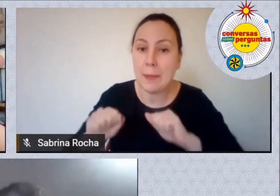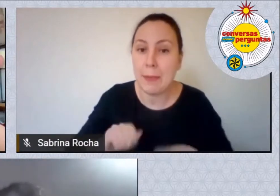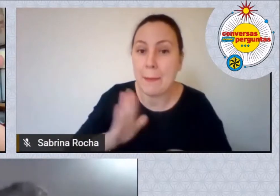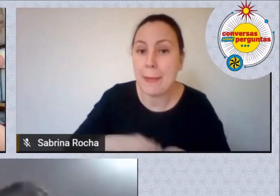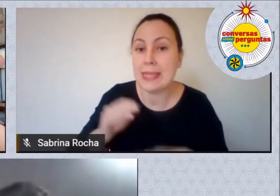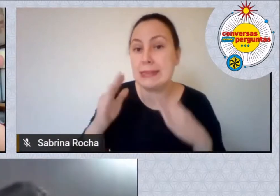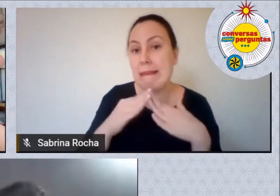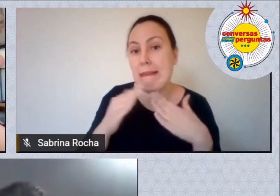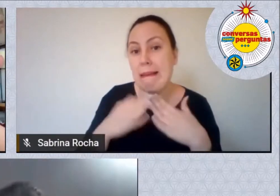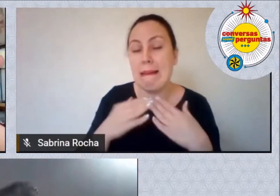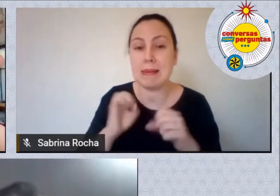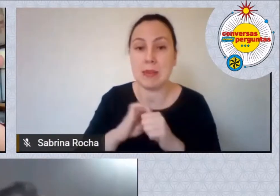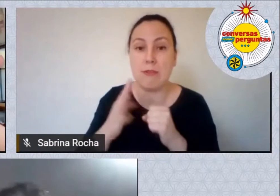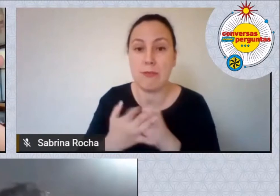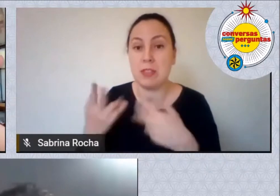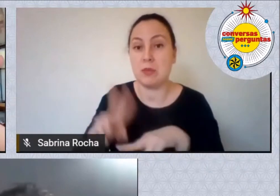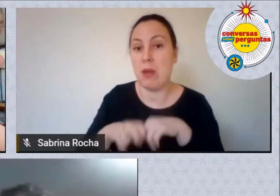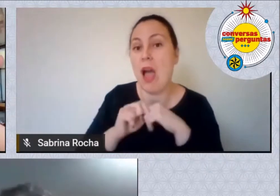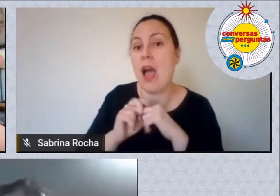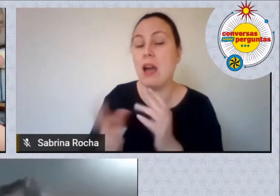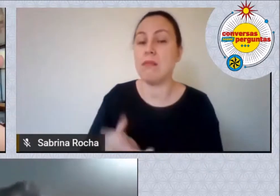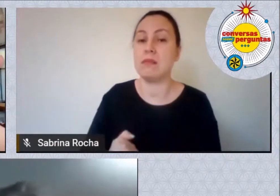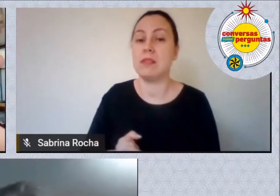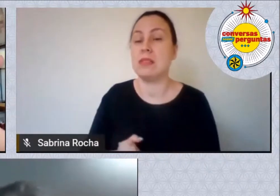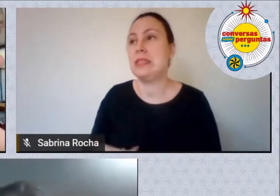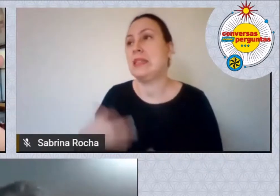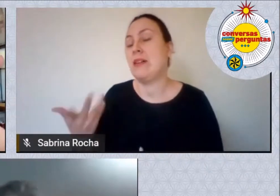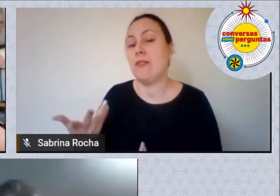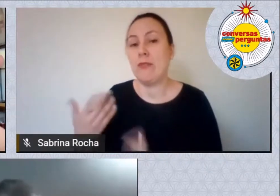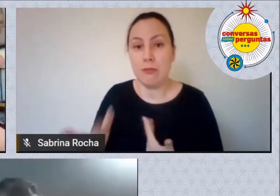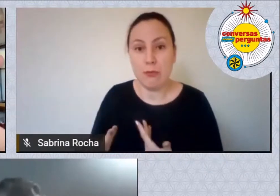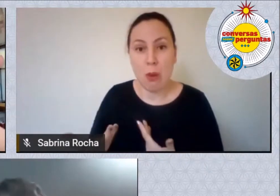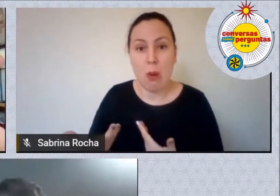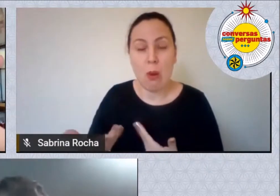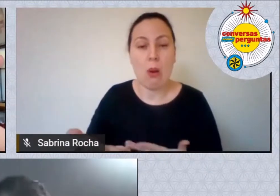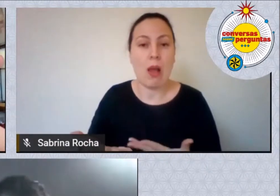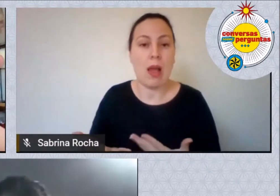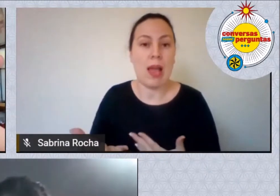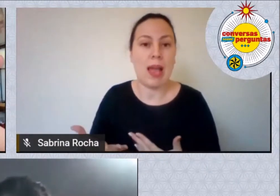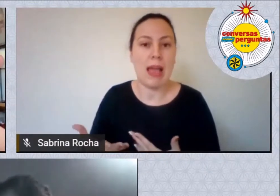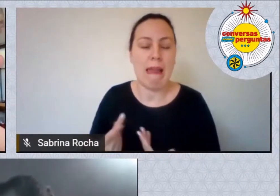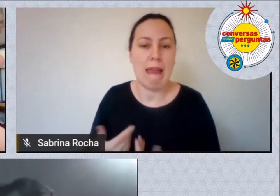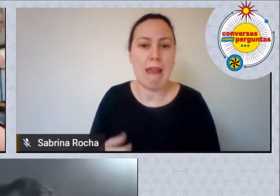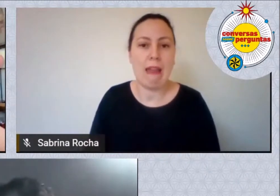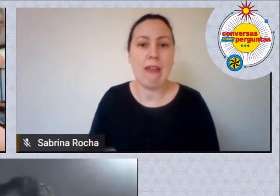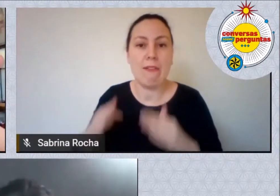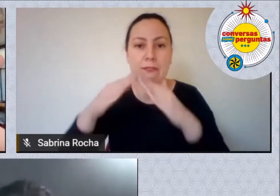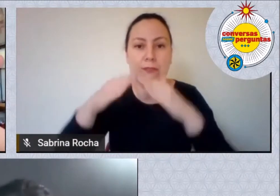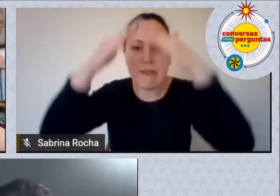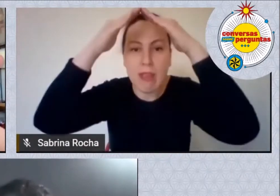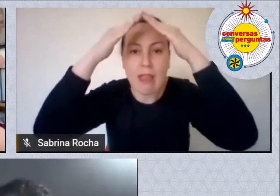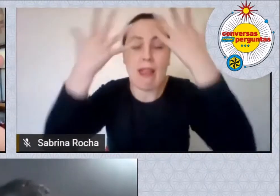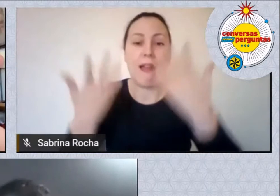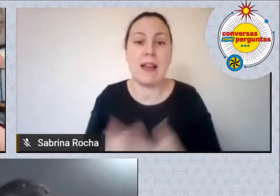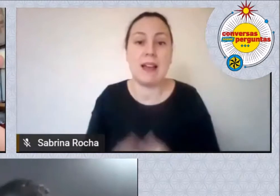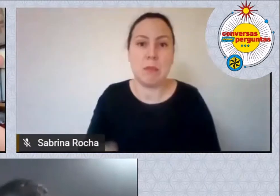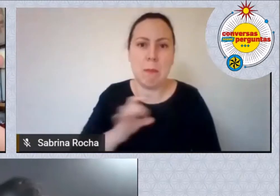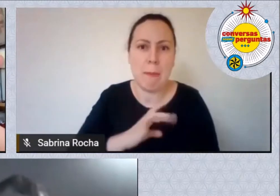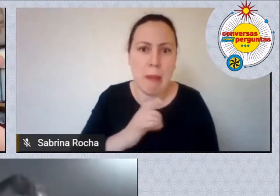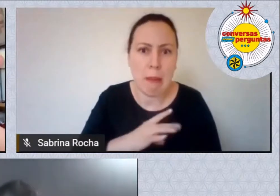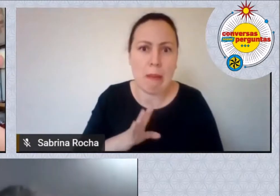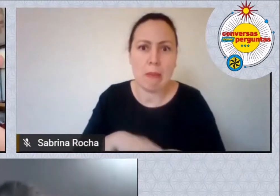para fora. Né? Eu exteriorizo nos objetos. As duas estratégias vão terminar muito mal, porque elas